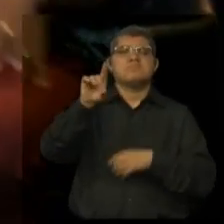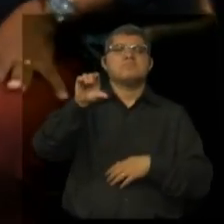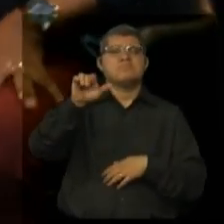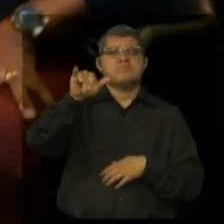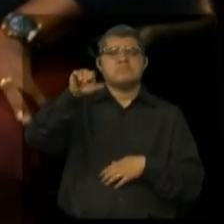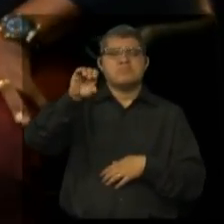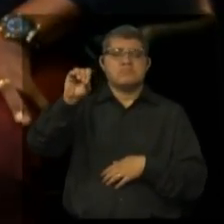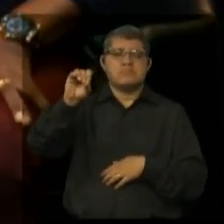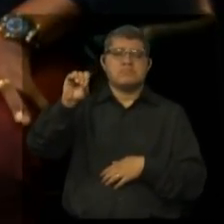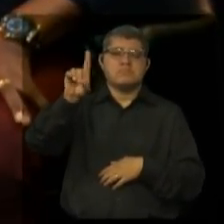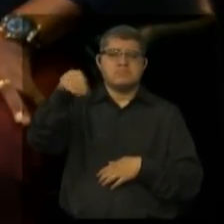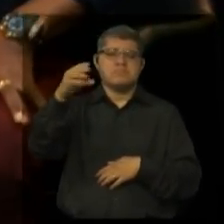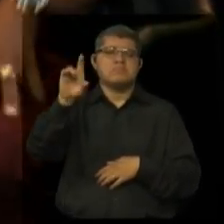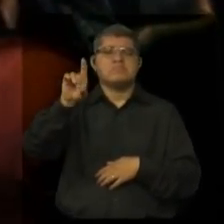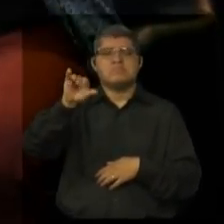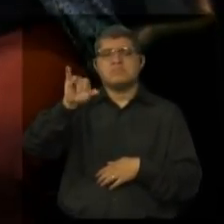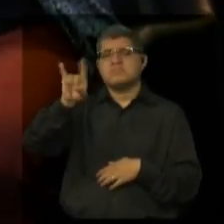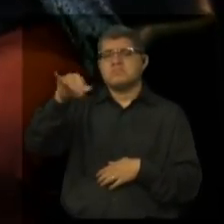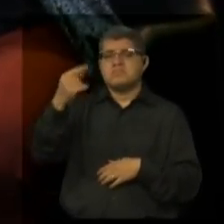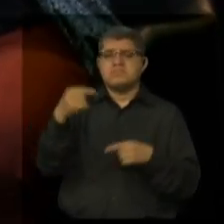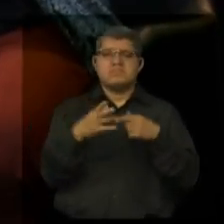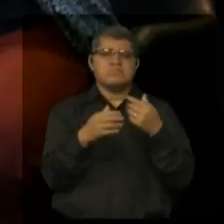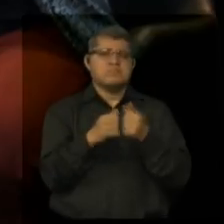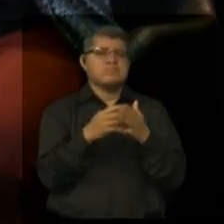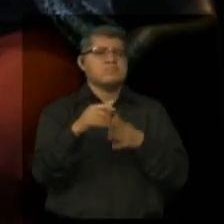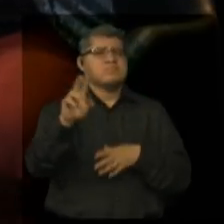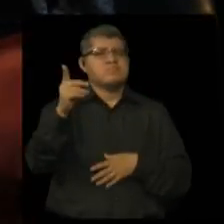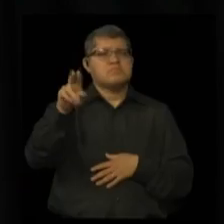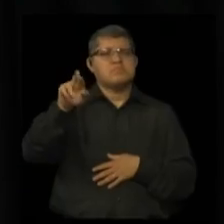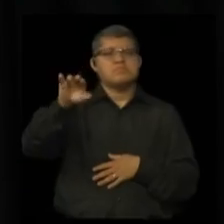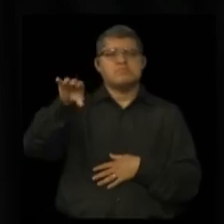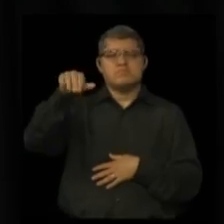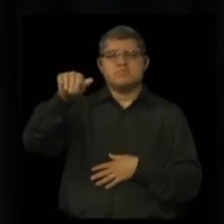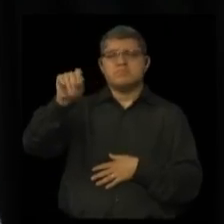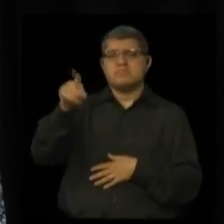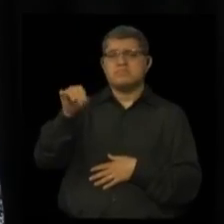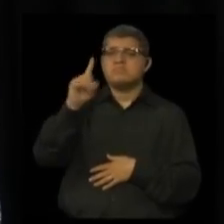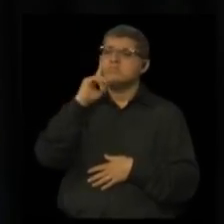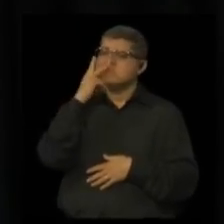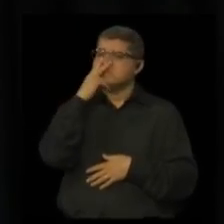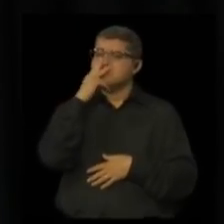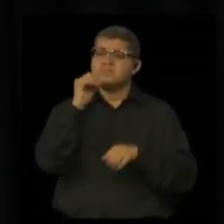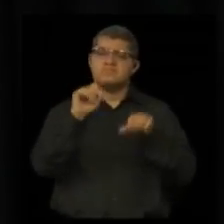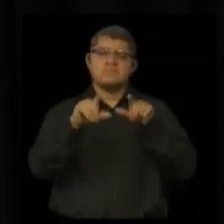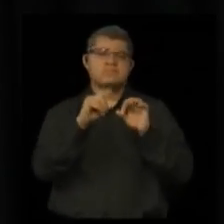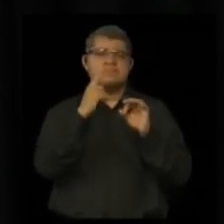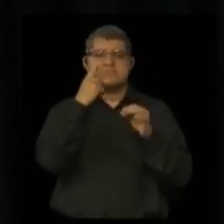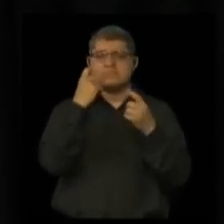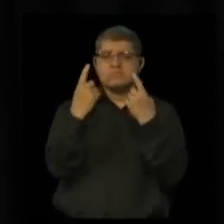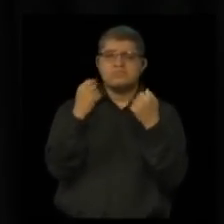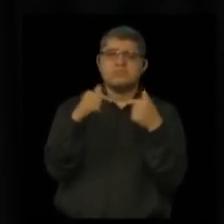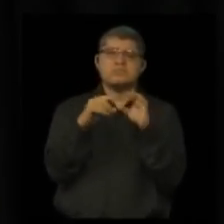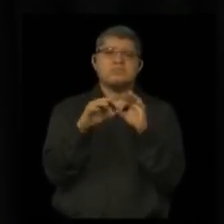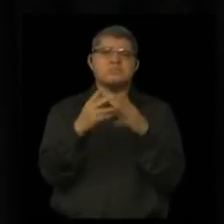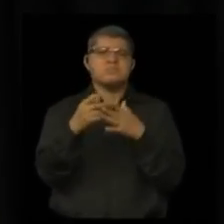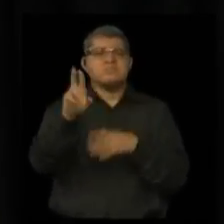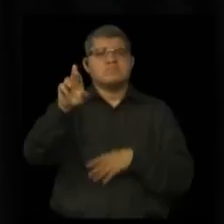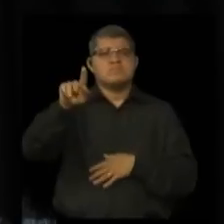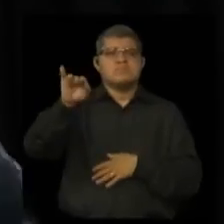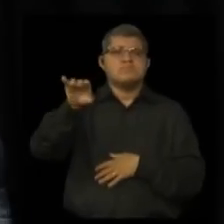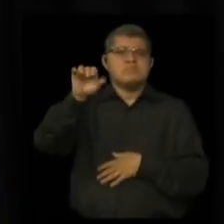Declínios, a Declínio, enfim, tem o Eric Mazzoni, tem um trabalho que eu acho... muito interessante, o Regia